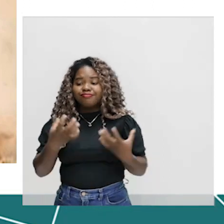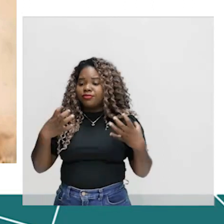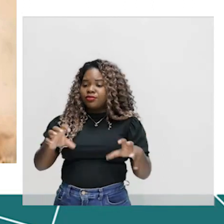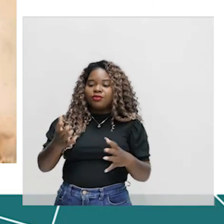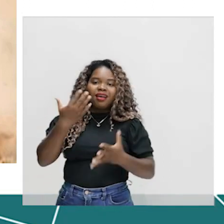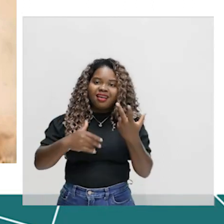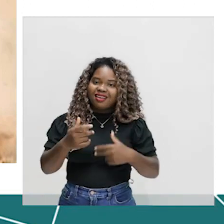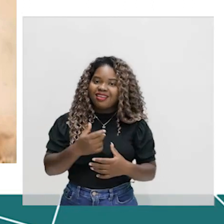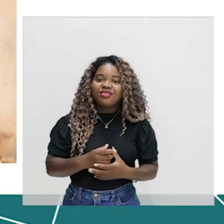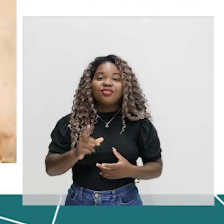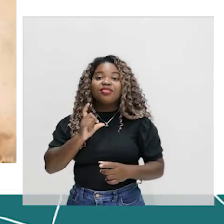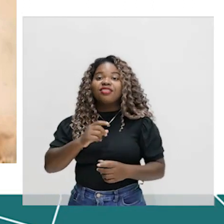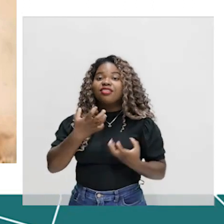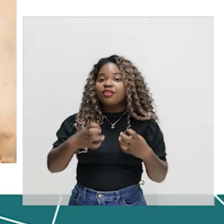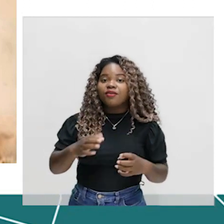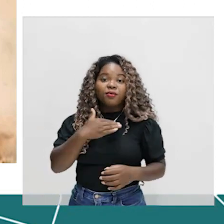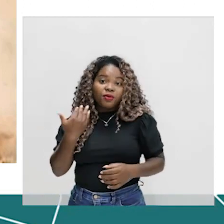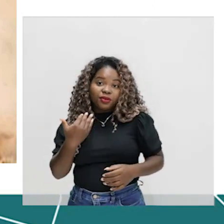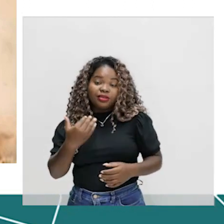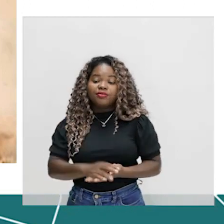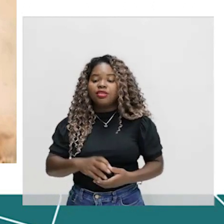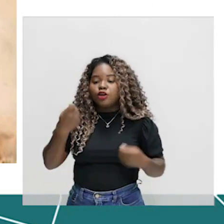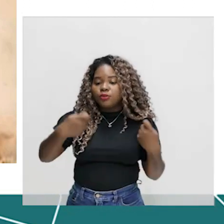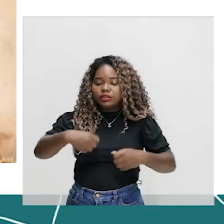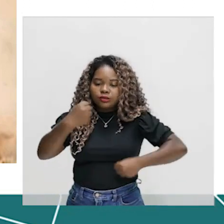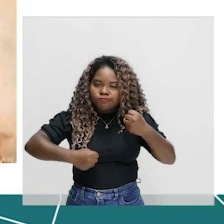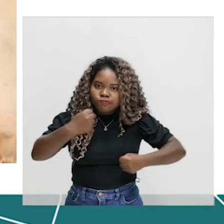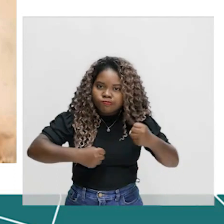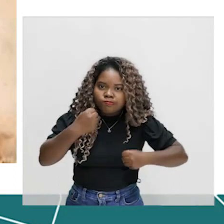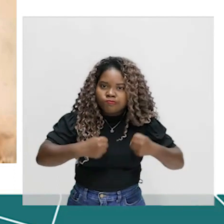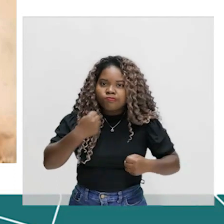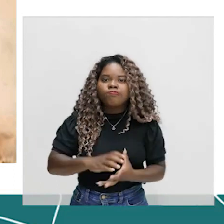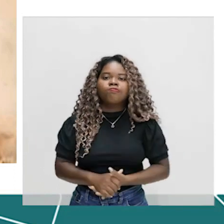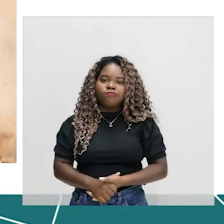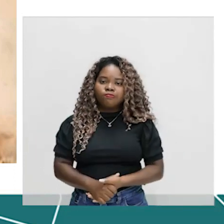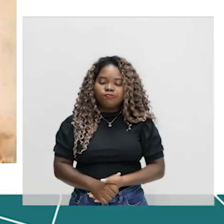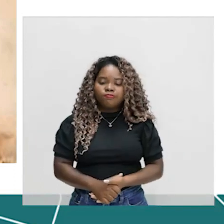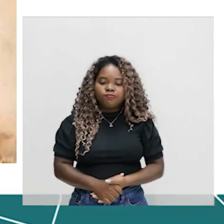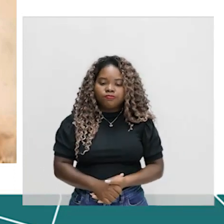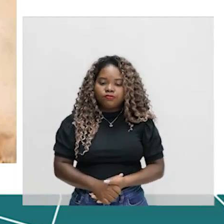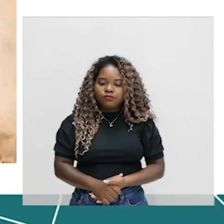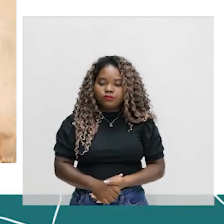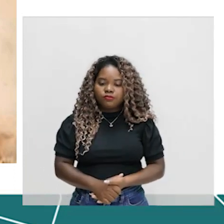ele tem que ter tem que estar adaptado a correr bastante para fugir dos seus predadores tá